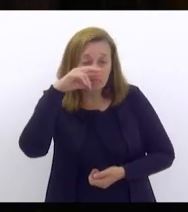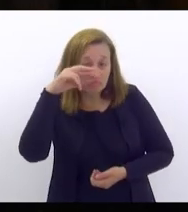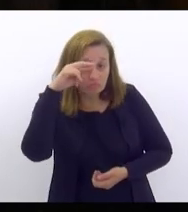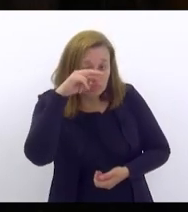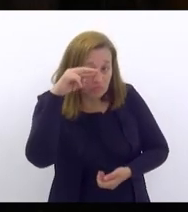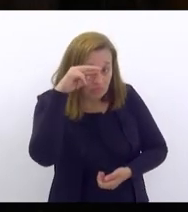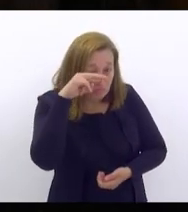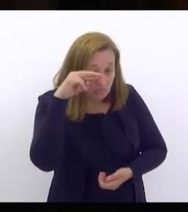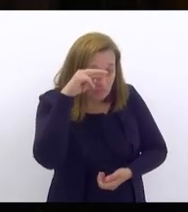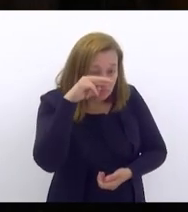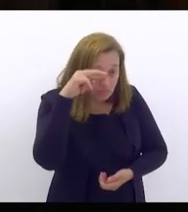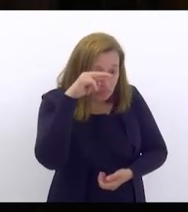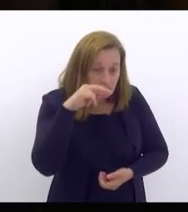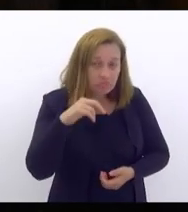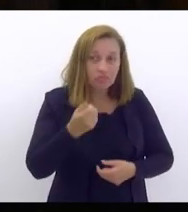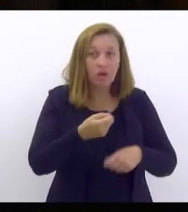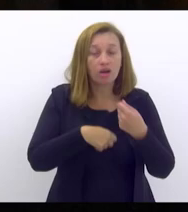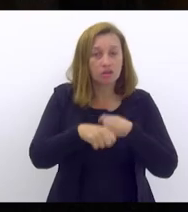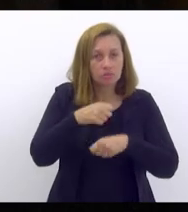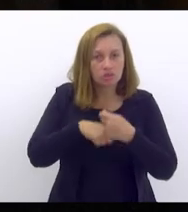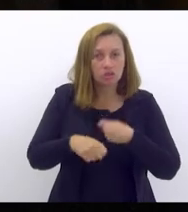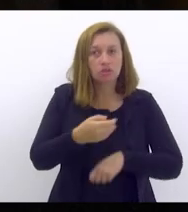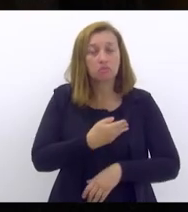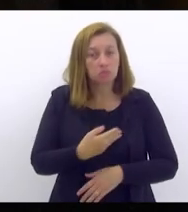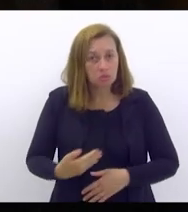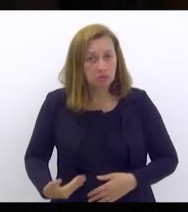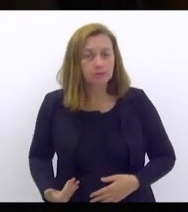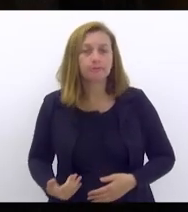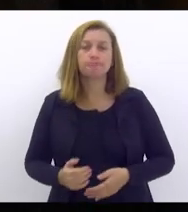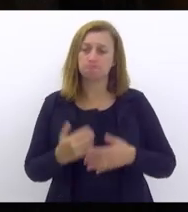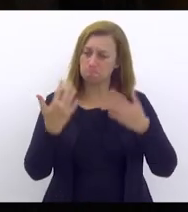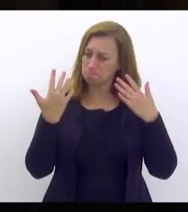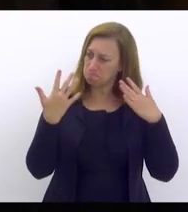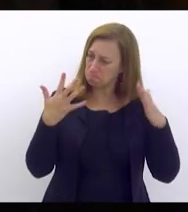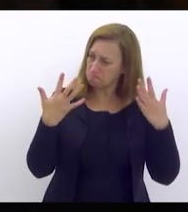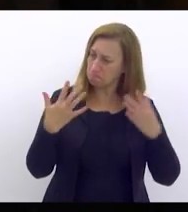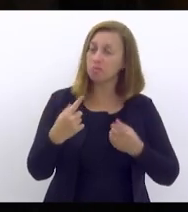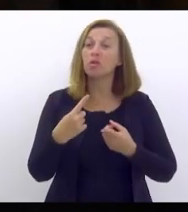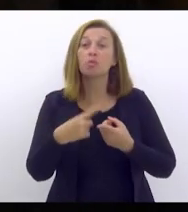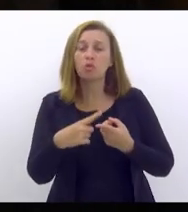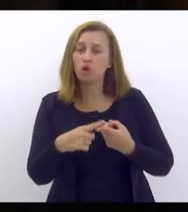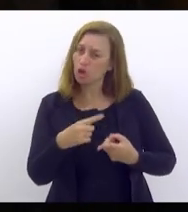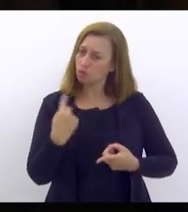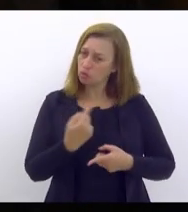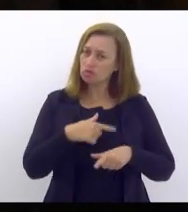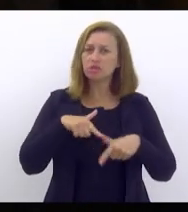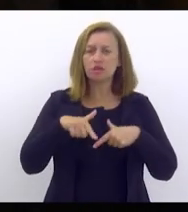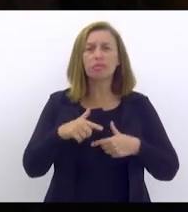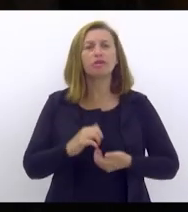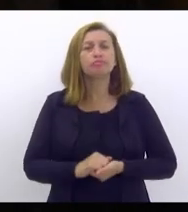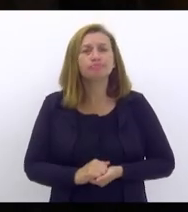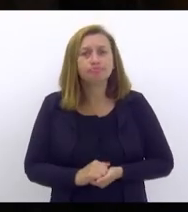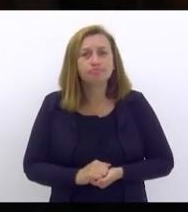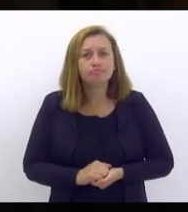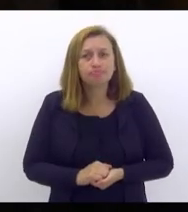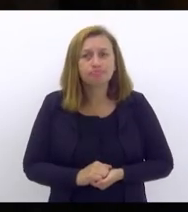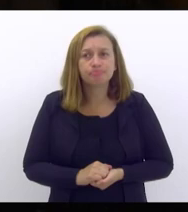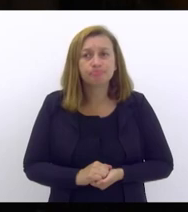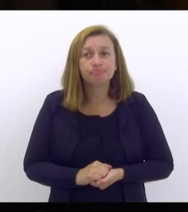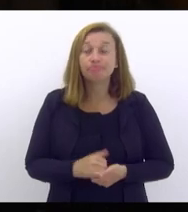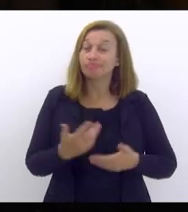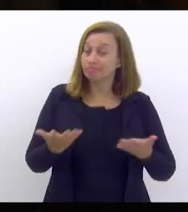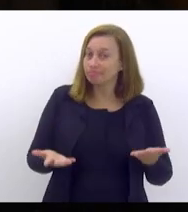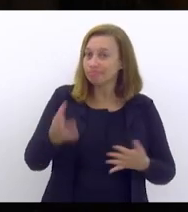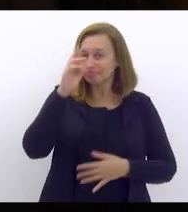fiscalizar a administração pública. Porque esse é o nosso mistério. Enfim,